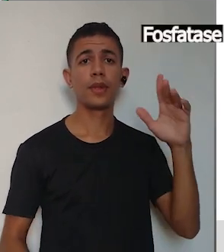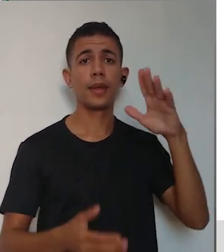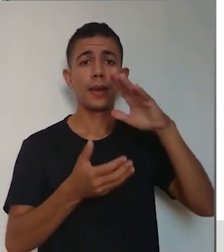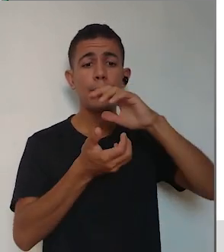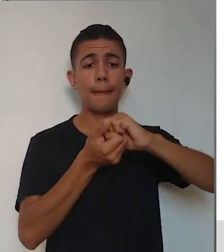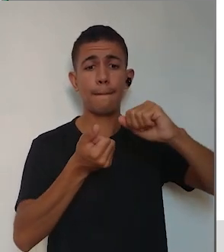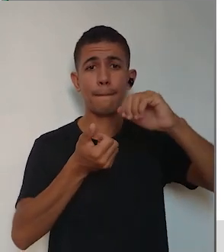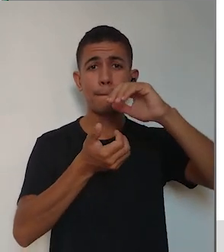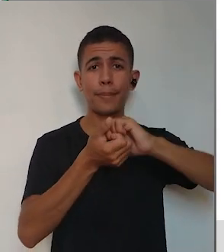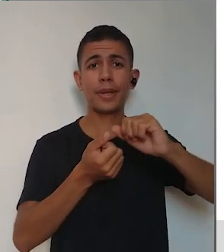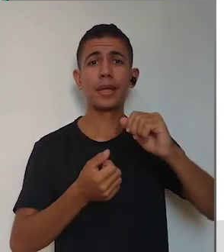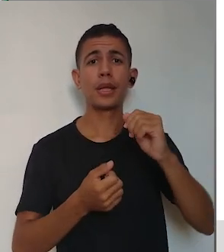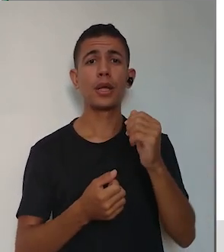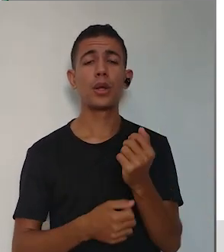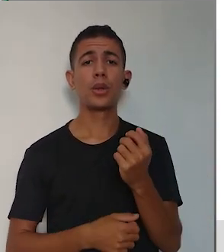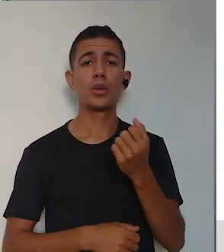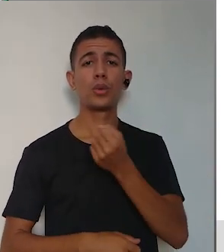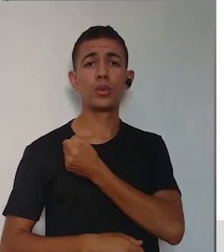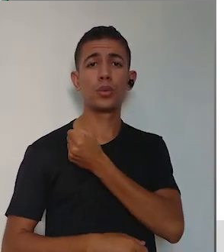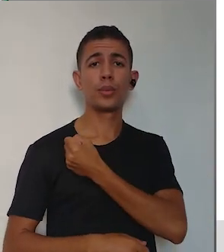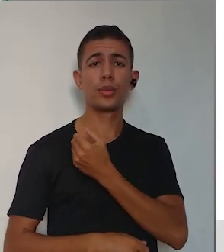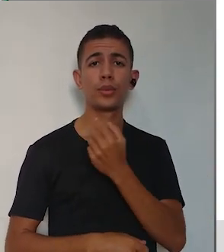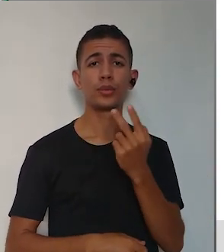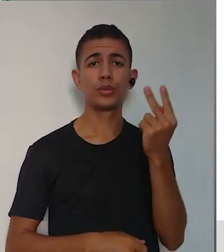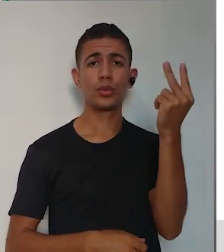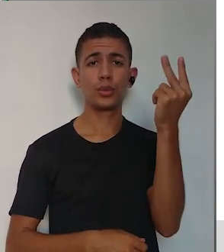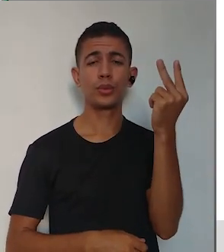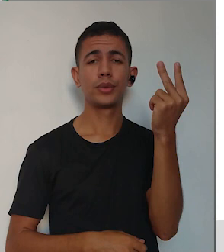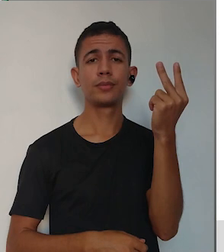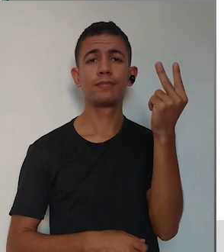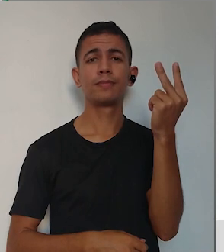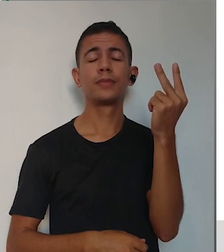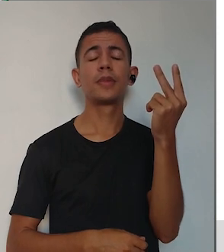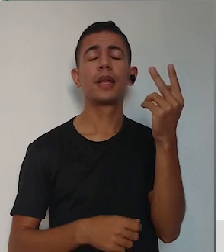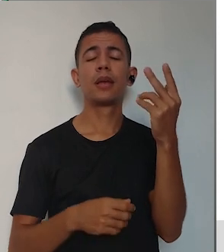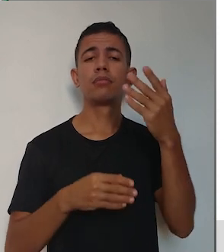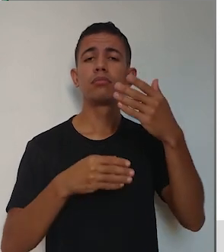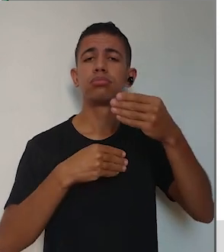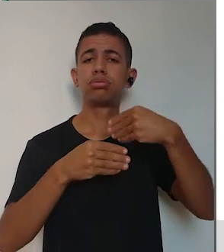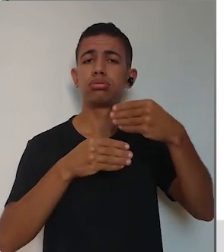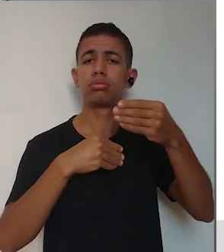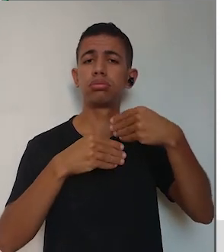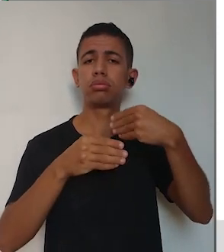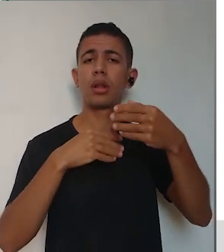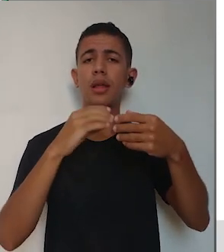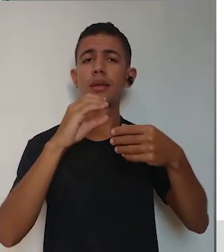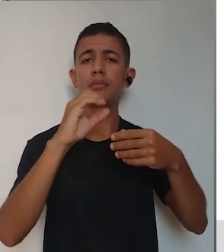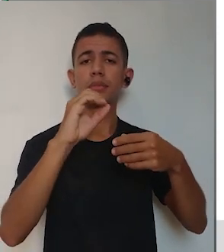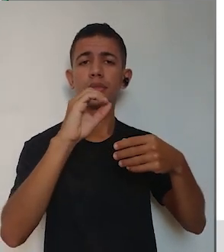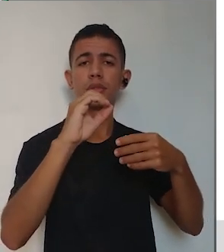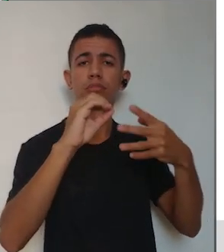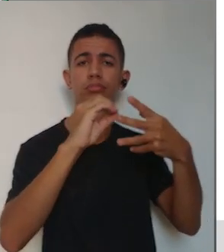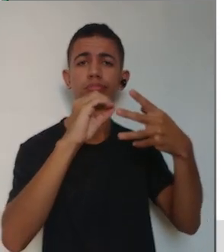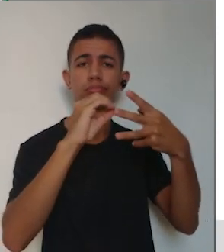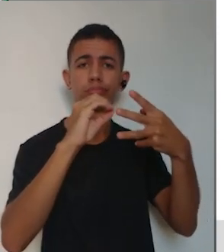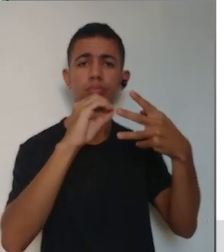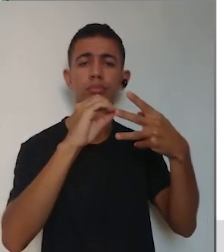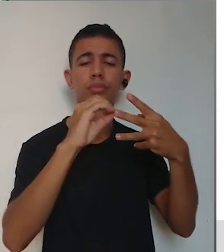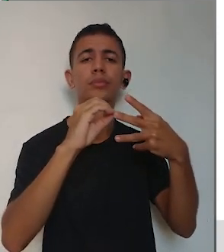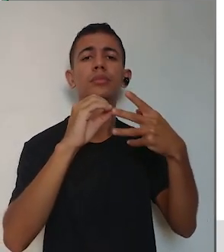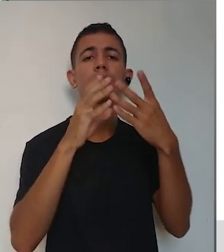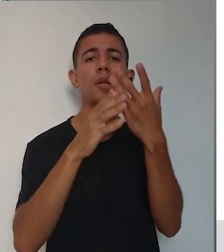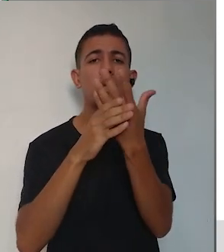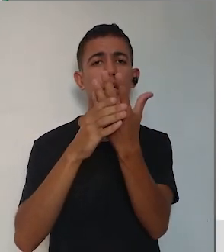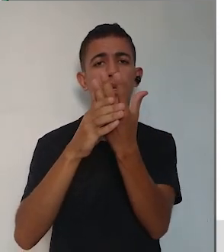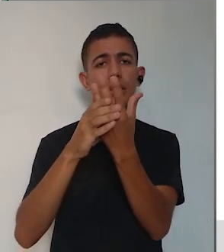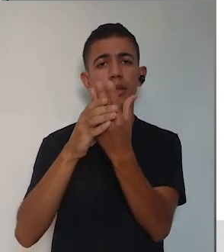A fosfatase fará com que a miosina 2 torne-se inativa e levará ao relaxamento